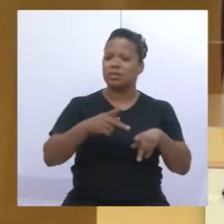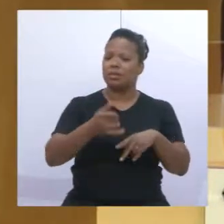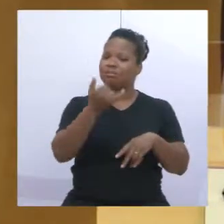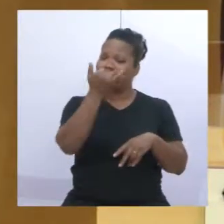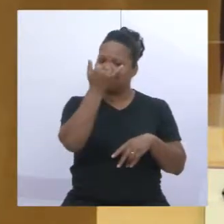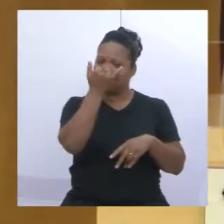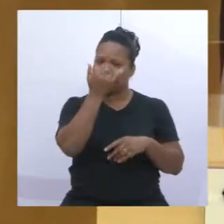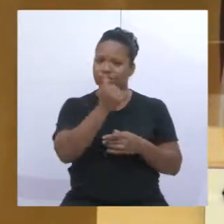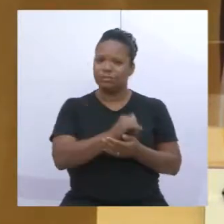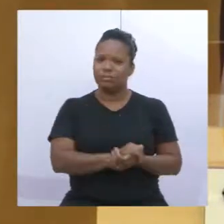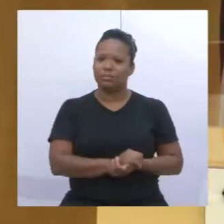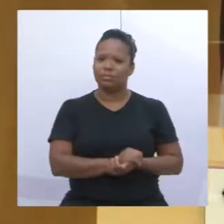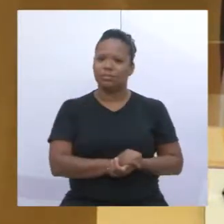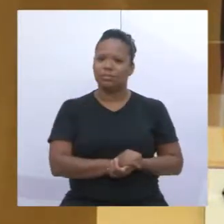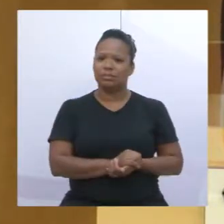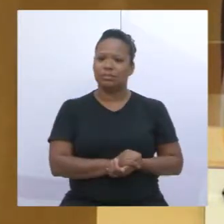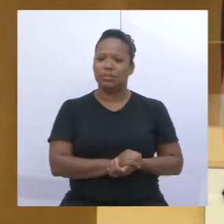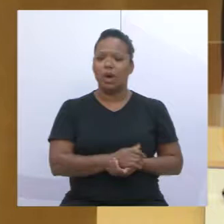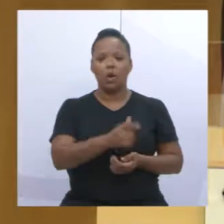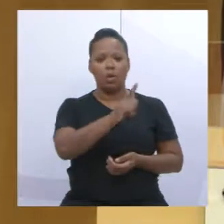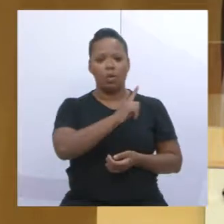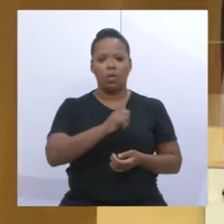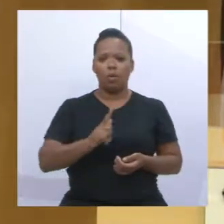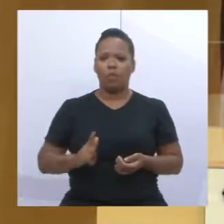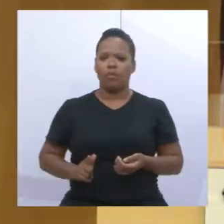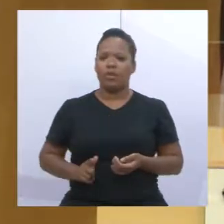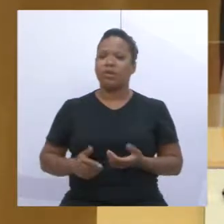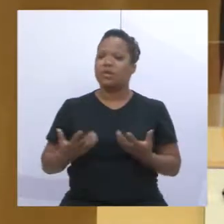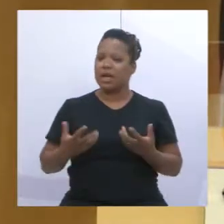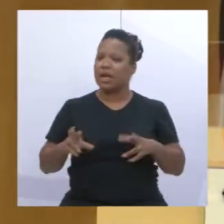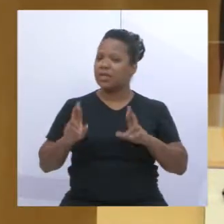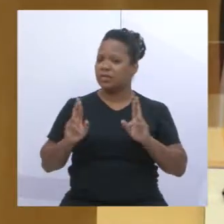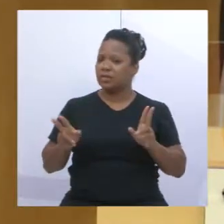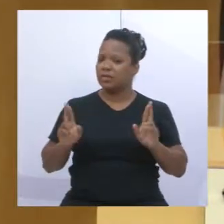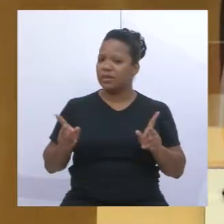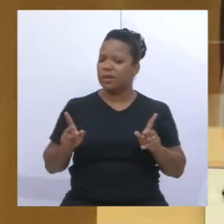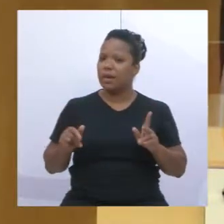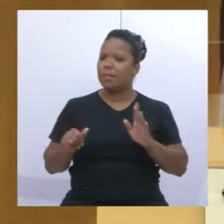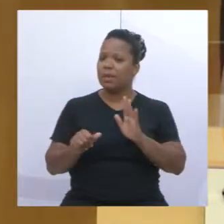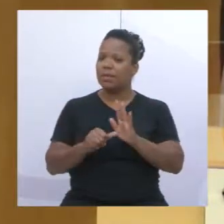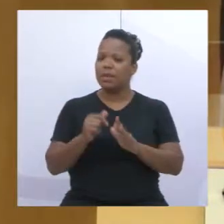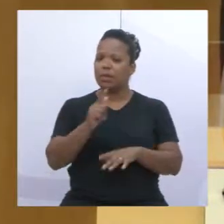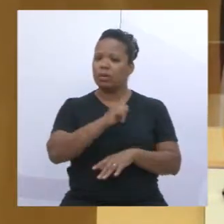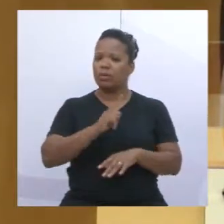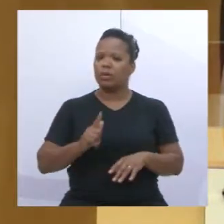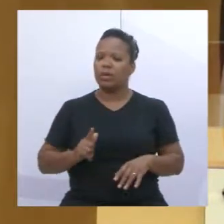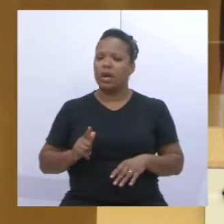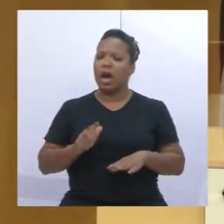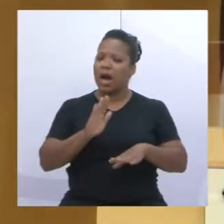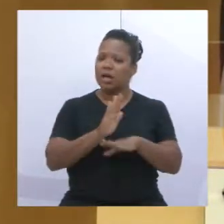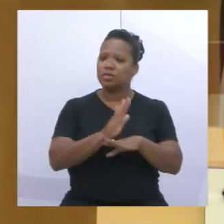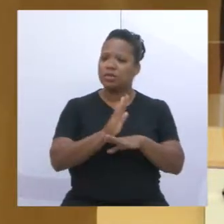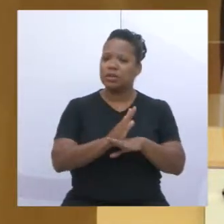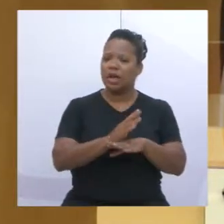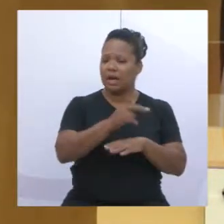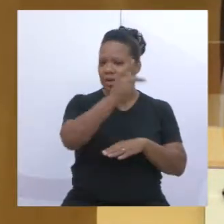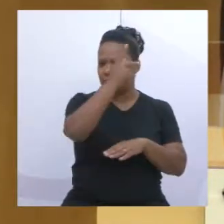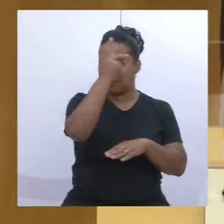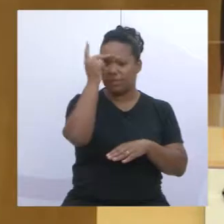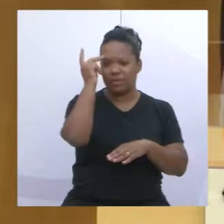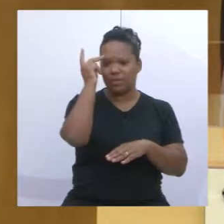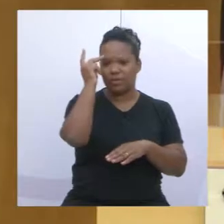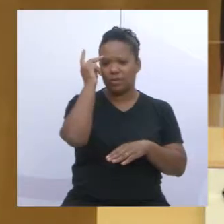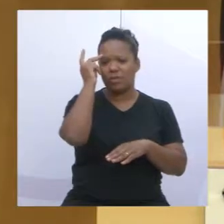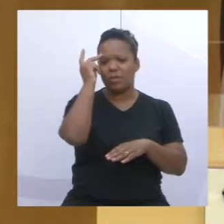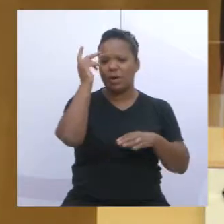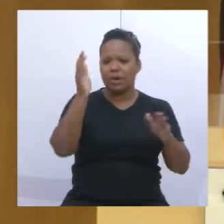sempre digo, um governo que quer fazer diferença, primeiro ele tem que governar para quem mais precisa e quem é mais